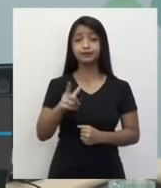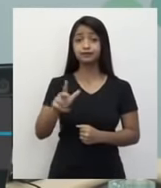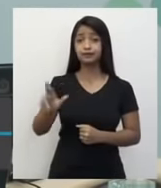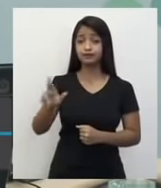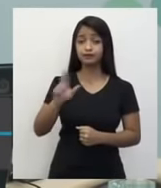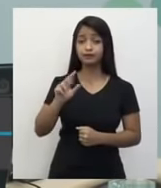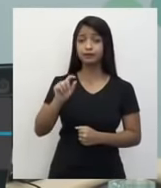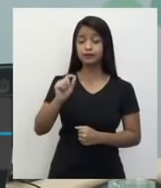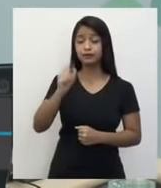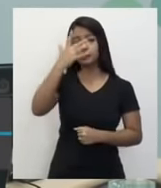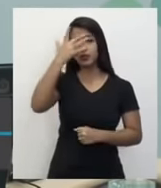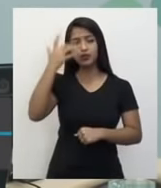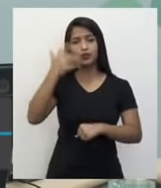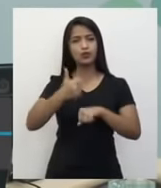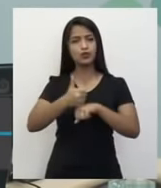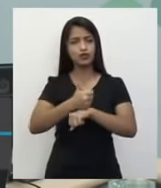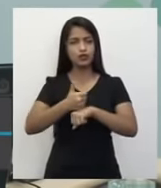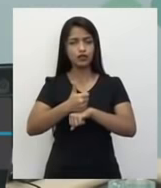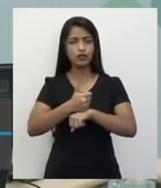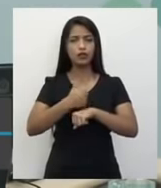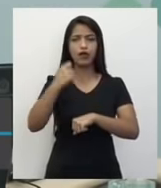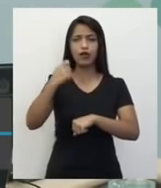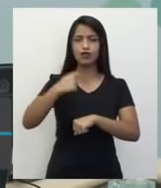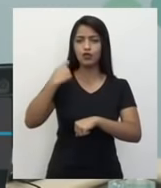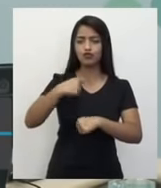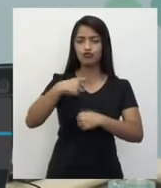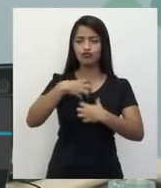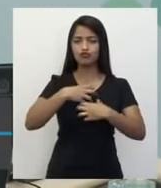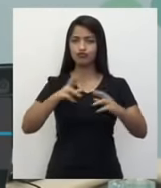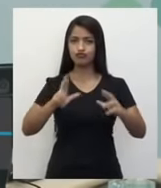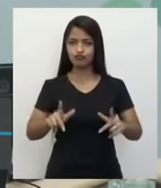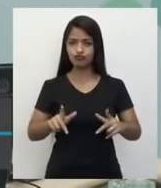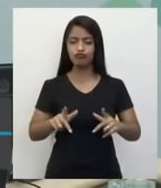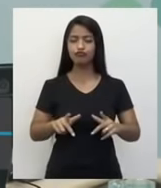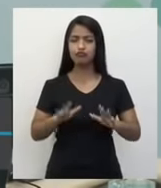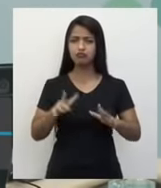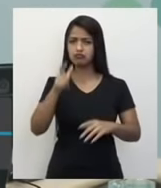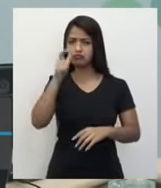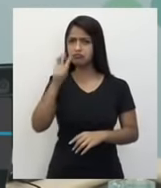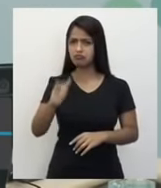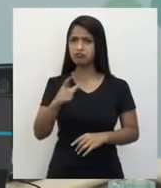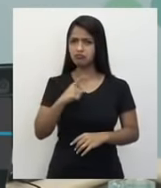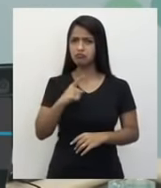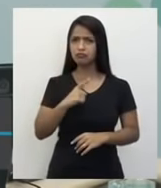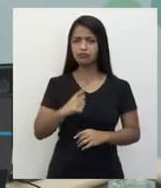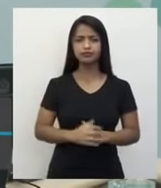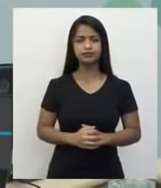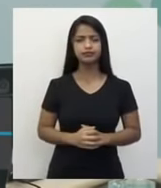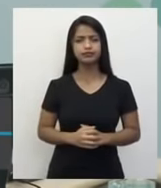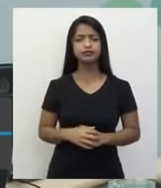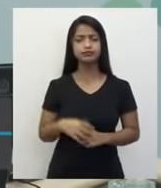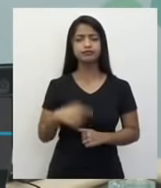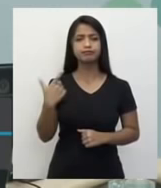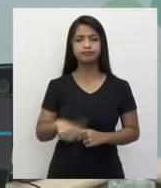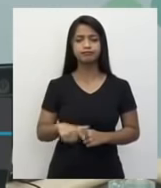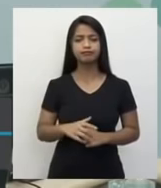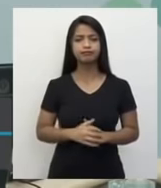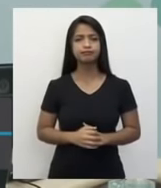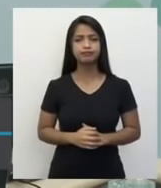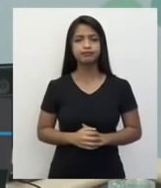né? Uma profissão, né? É um ator um pouquinho diferente, mas é bem interessante. Vamos lá. Quem